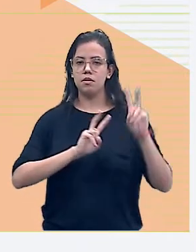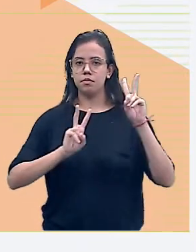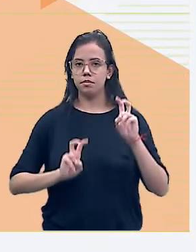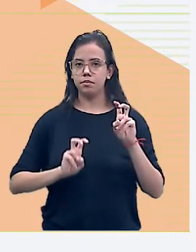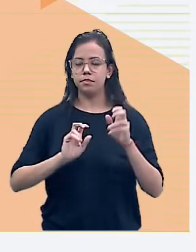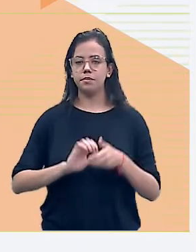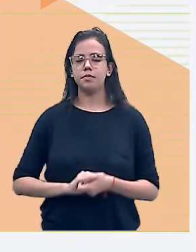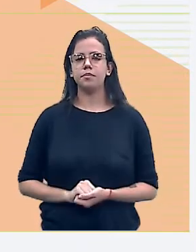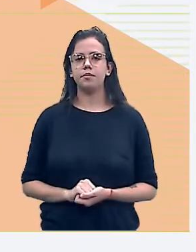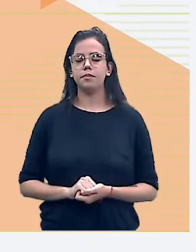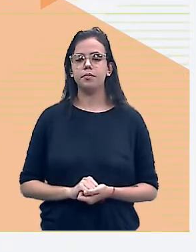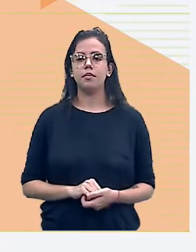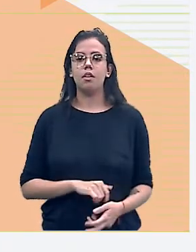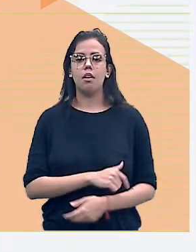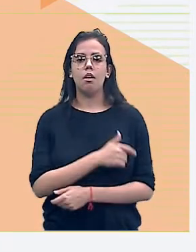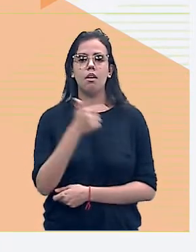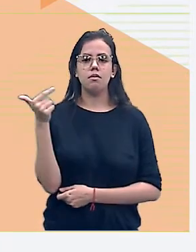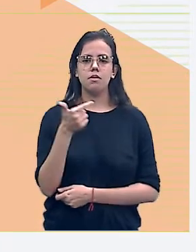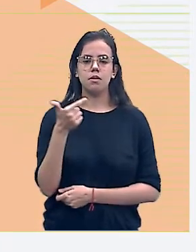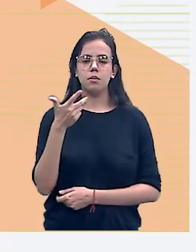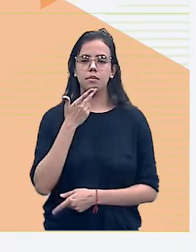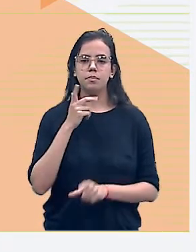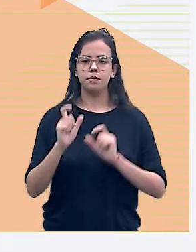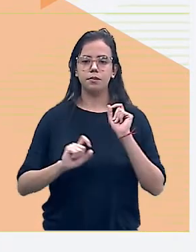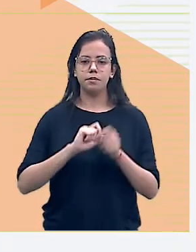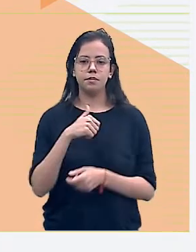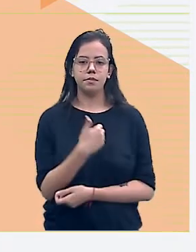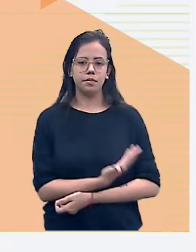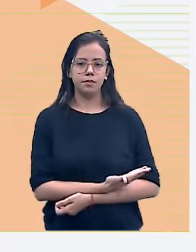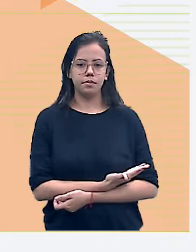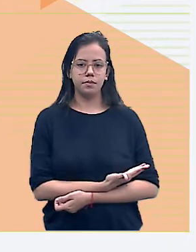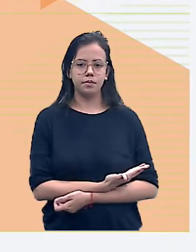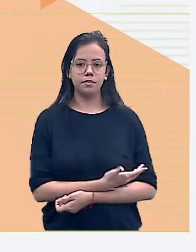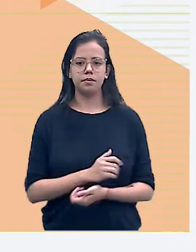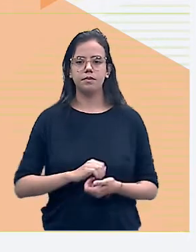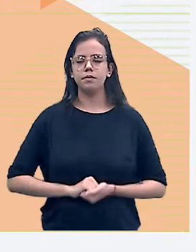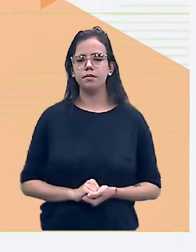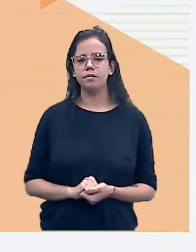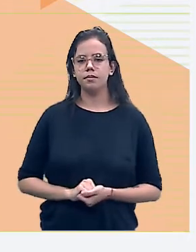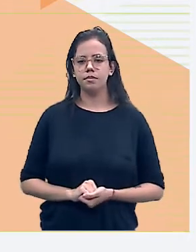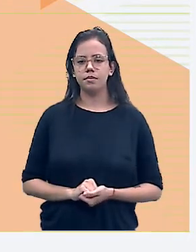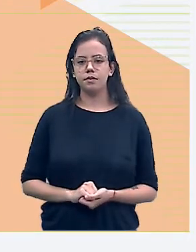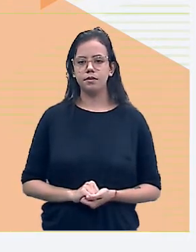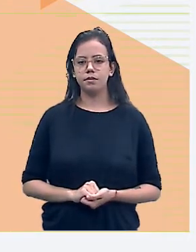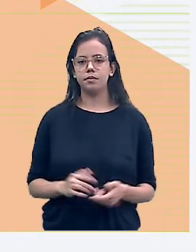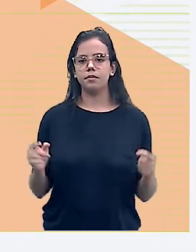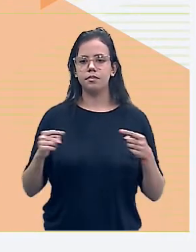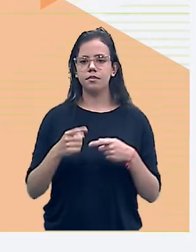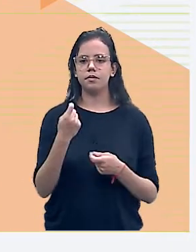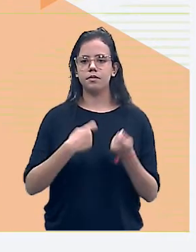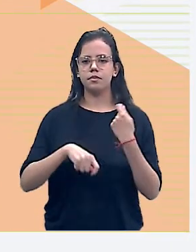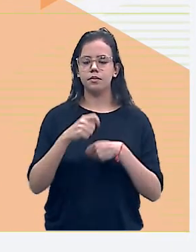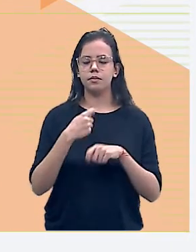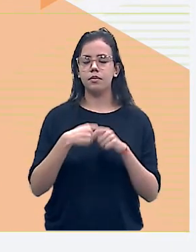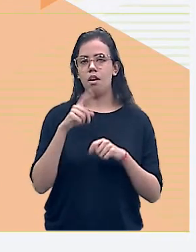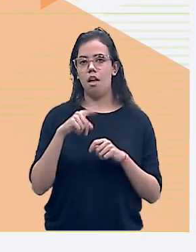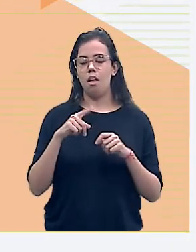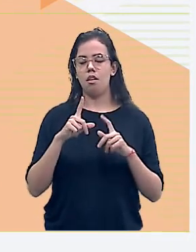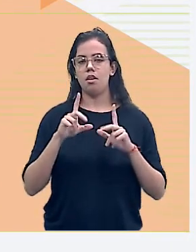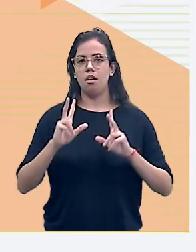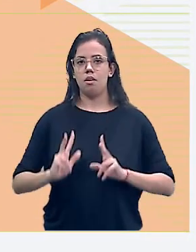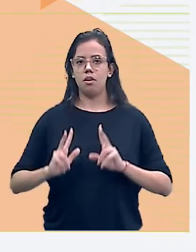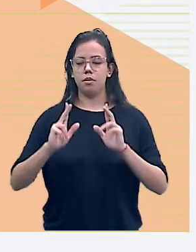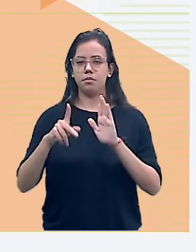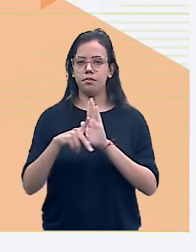Carvalho possui o que aquele dia depois ele depois disso aqui ó já acordo com o economista árvore de Carvalho aqui é um recorte